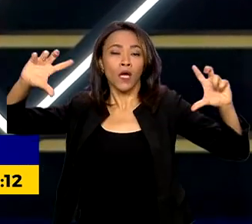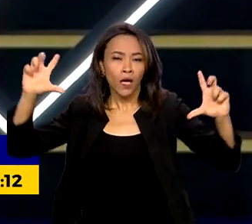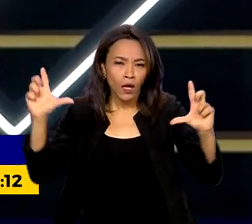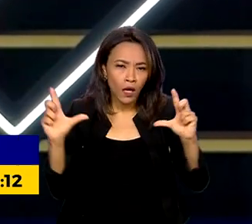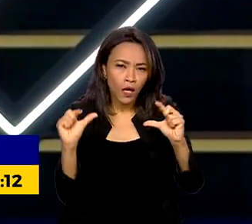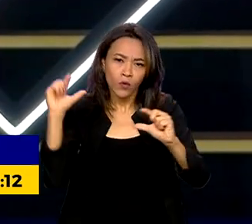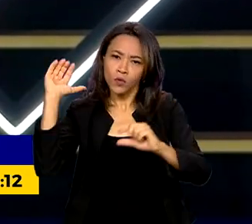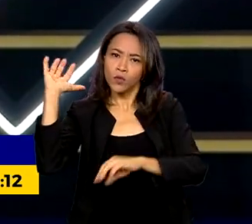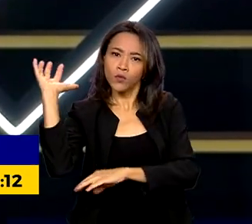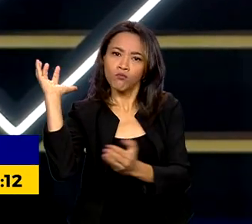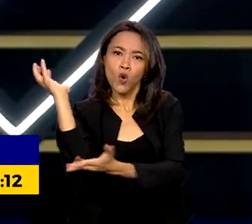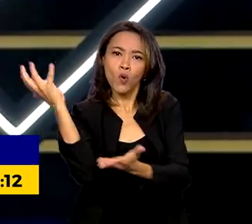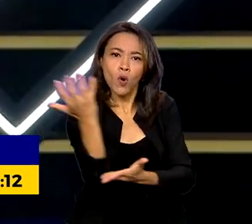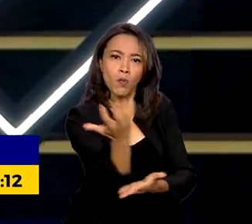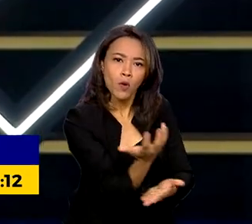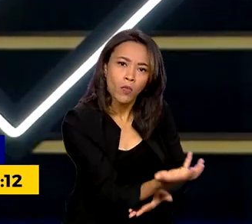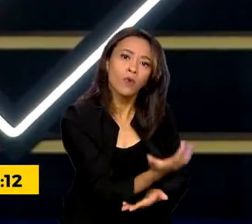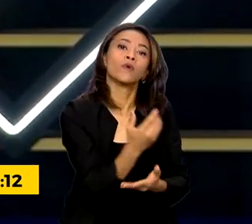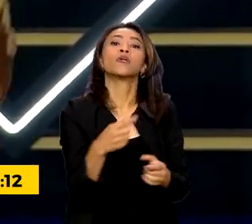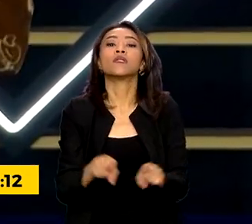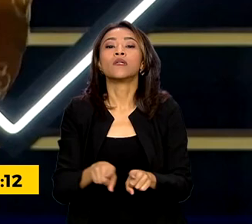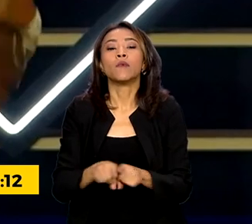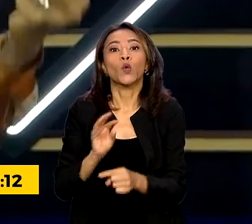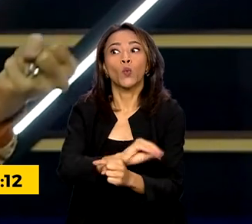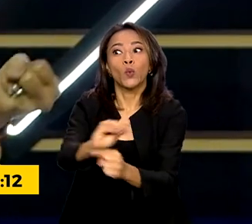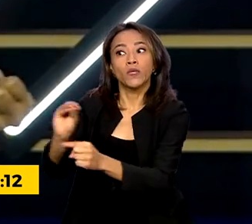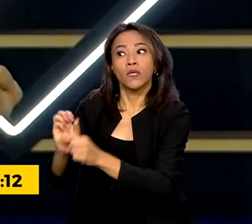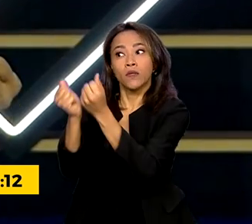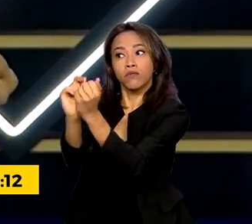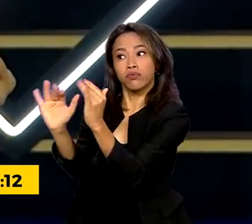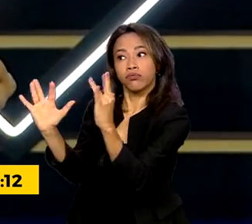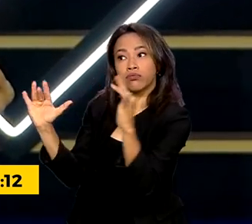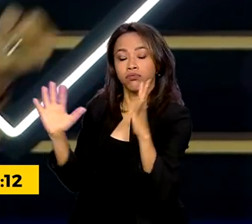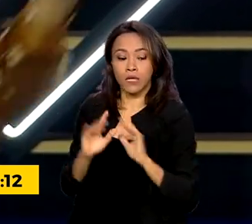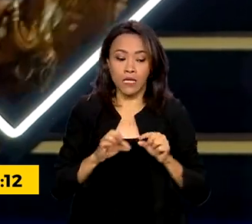retomando a agenda de criação de unidade de conservação, demarcação de terras indígenas.